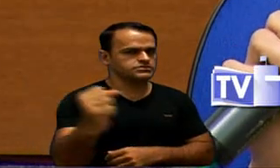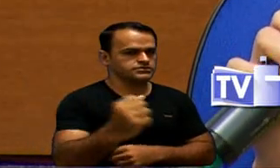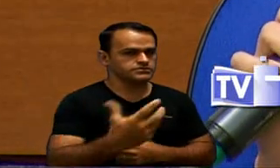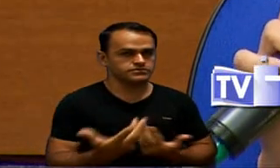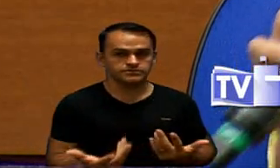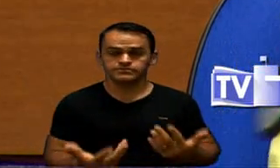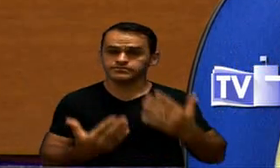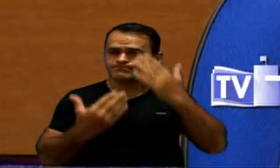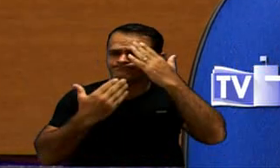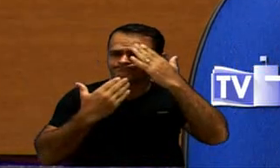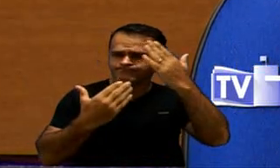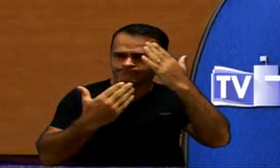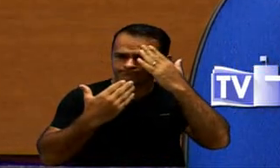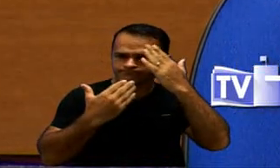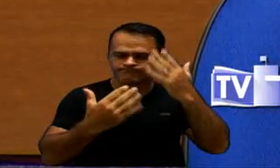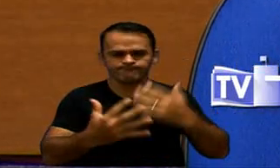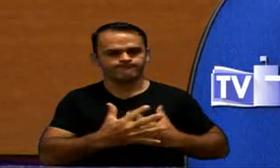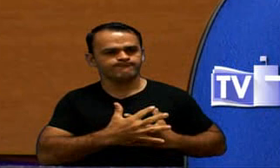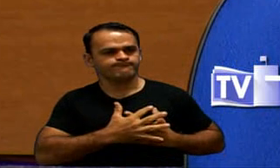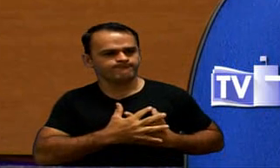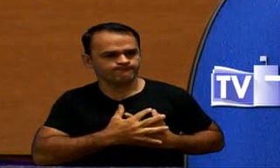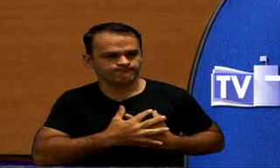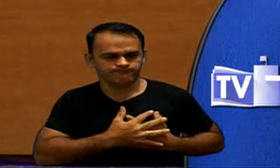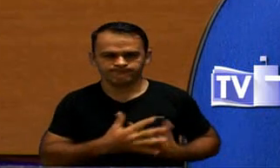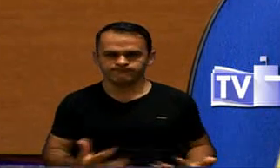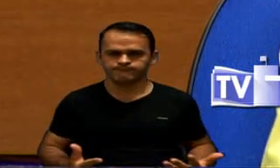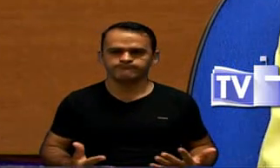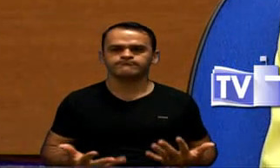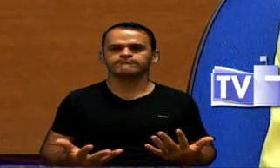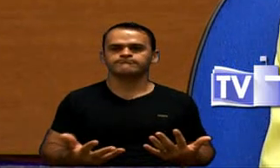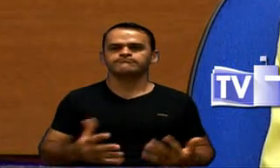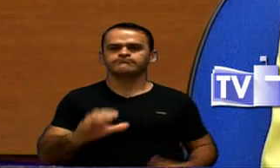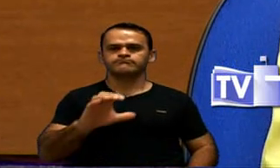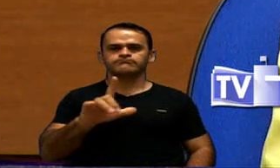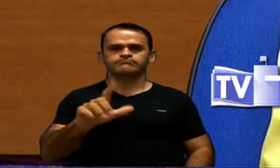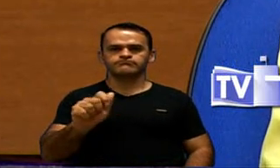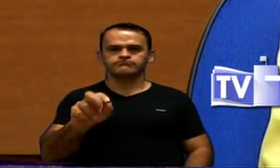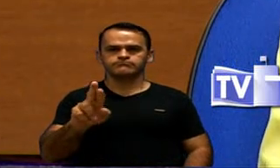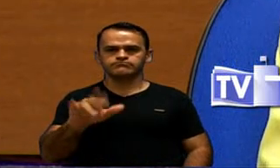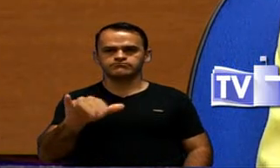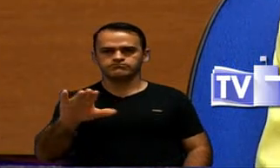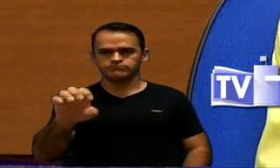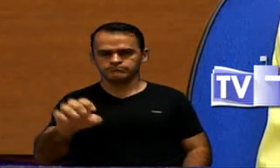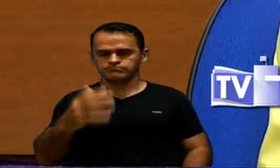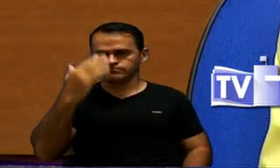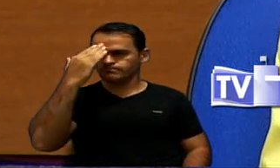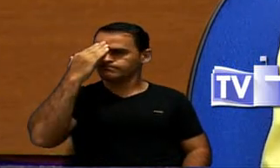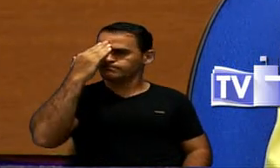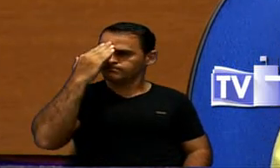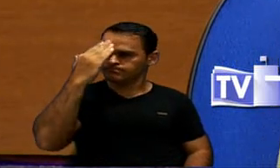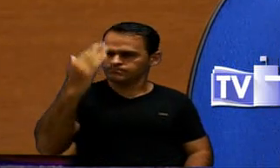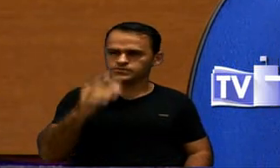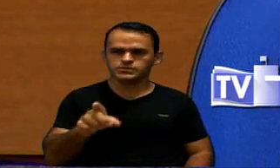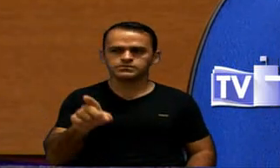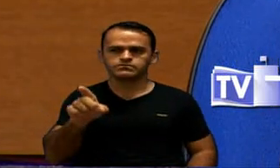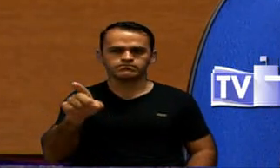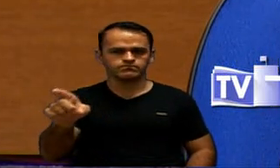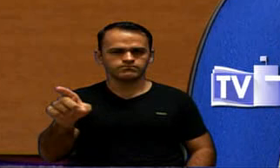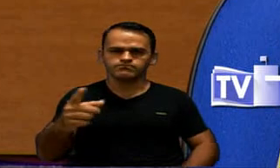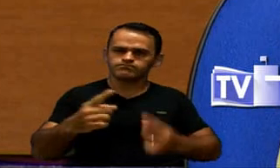Então, agradeço profundamente a participação da Clarice por essa